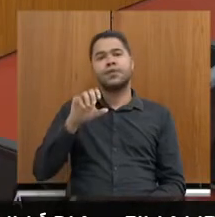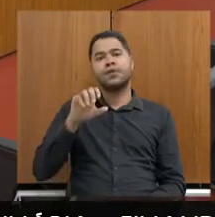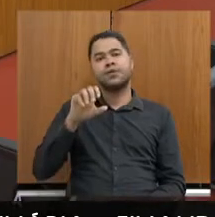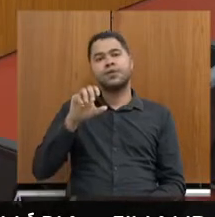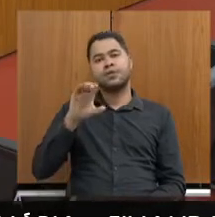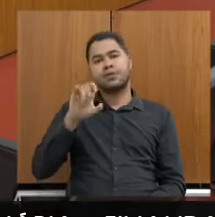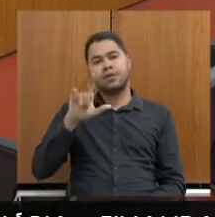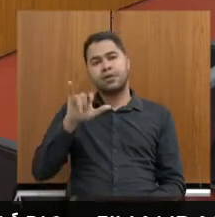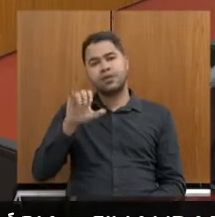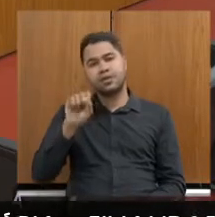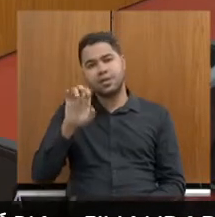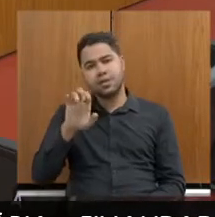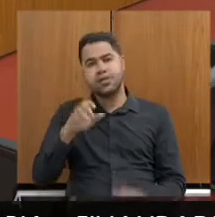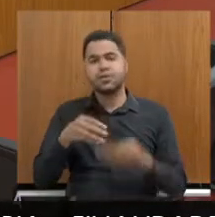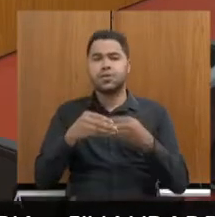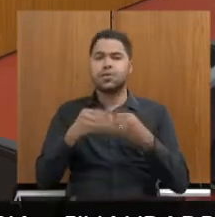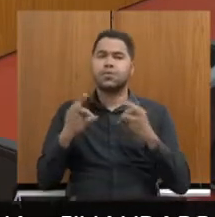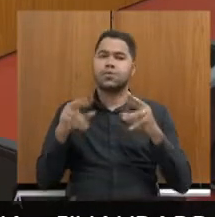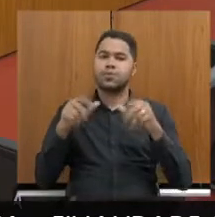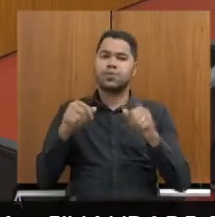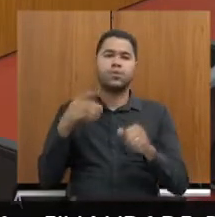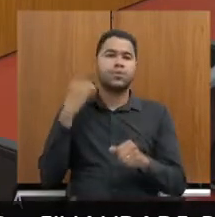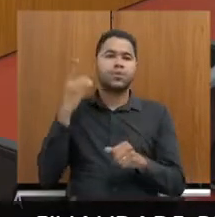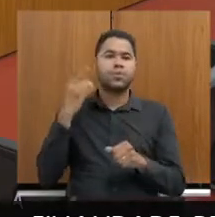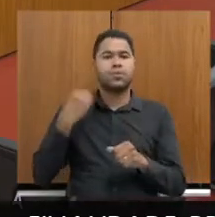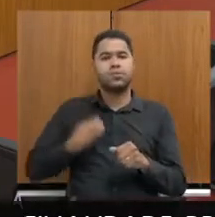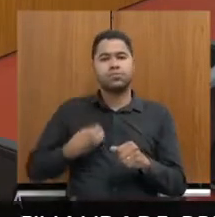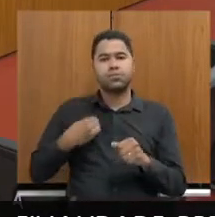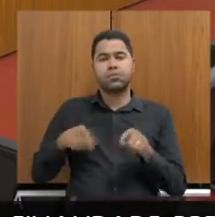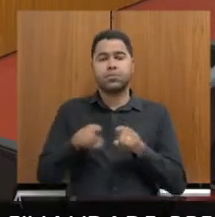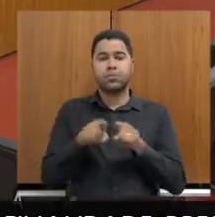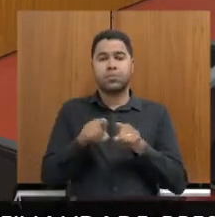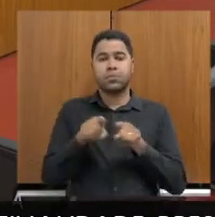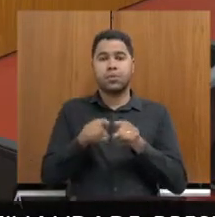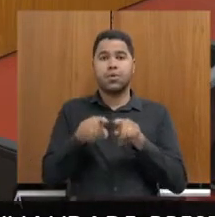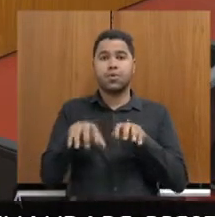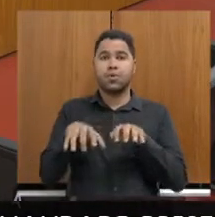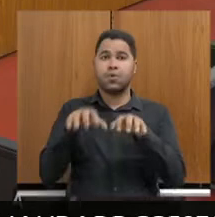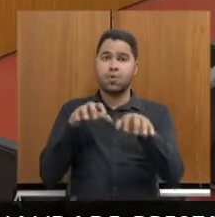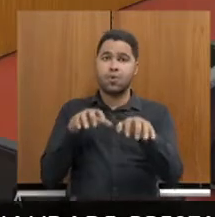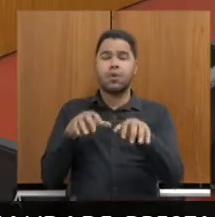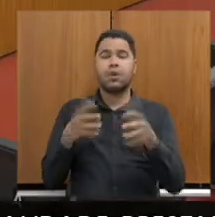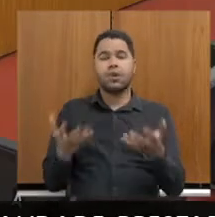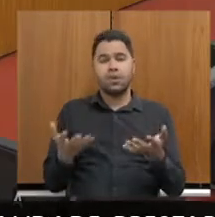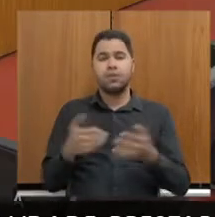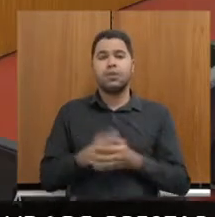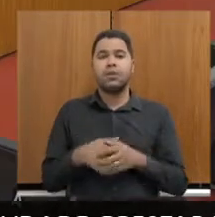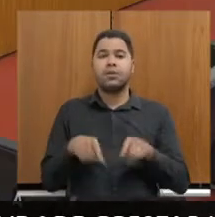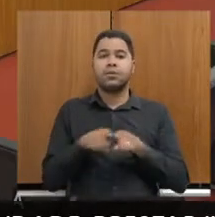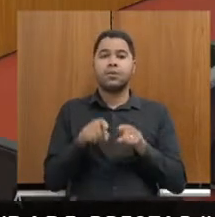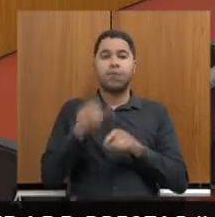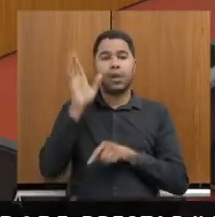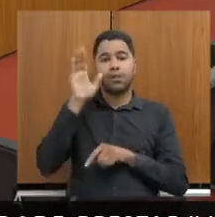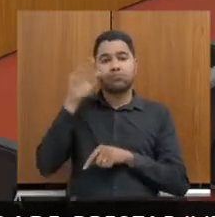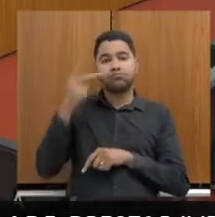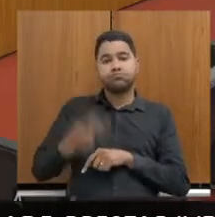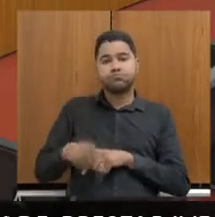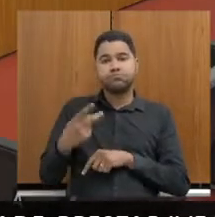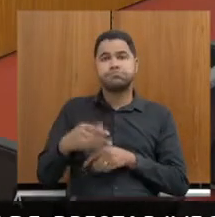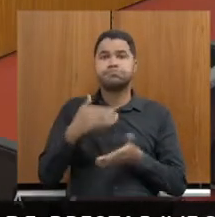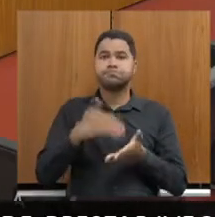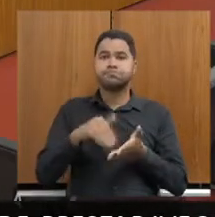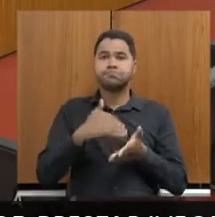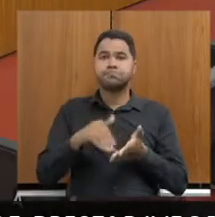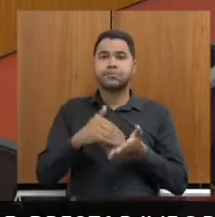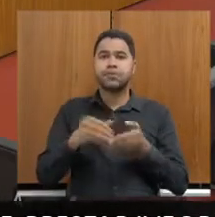sua pessoa complementar todos os colegas deputados presentes e por meio online assim como todos que nos assiste se o secretário da